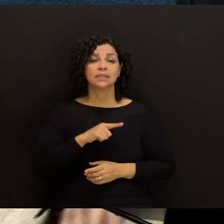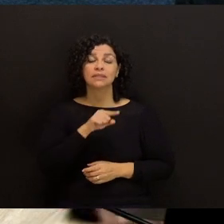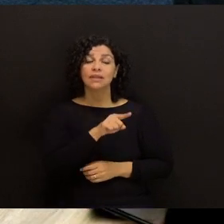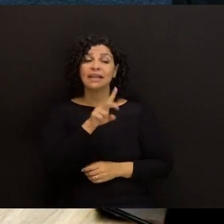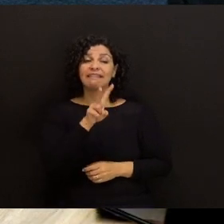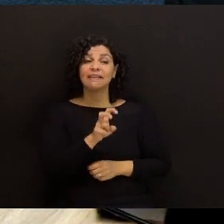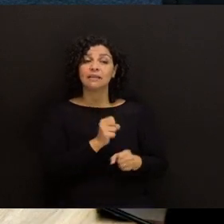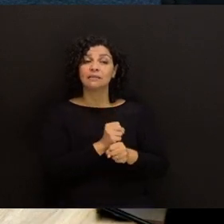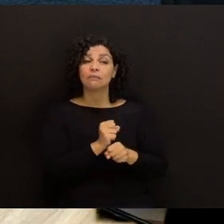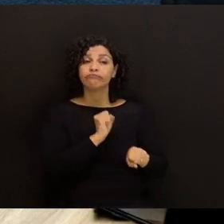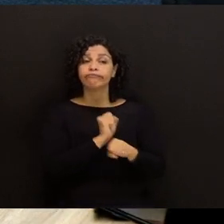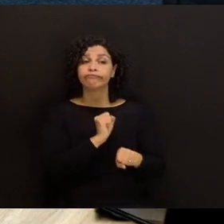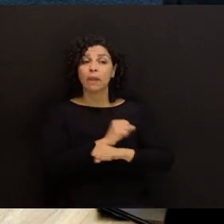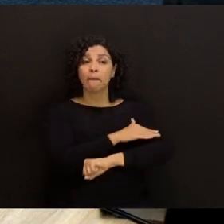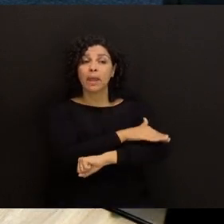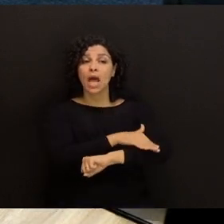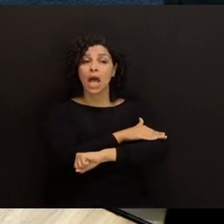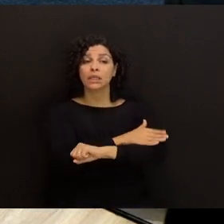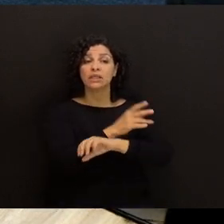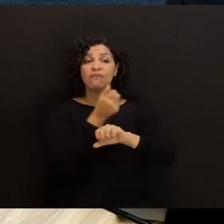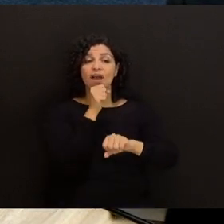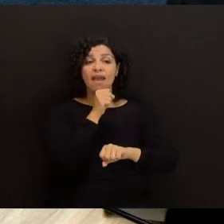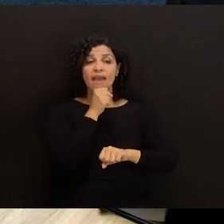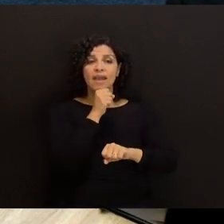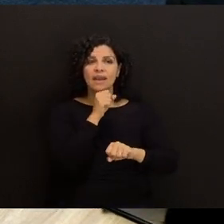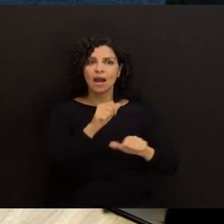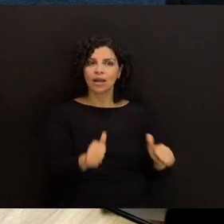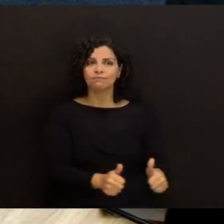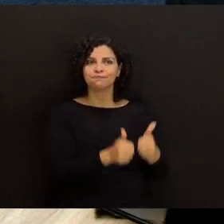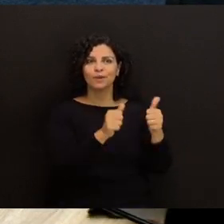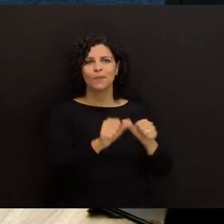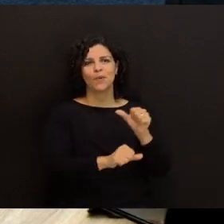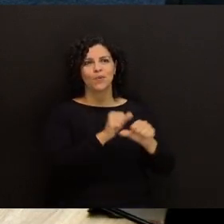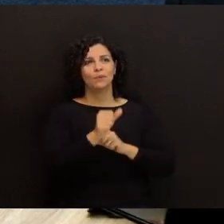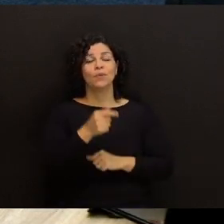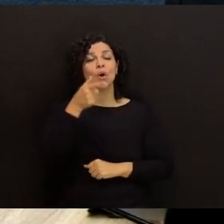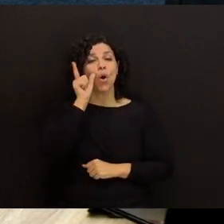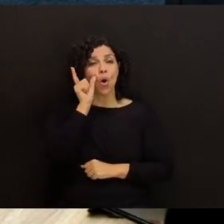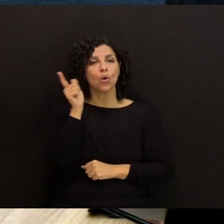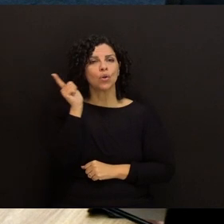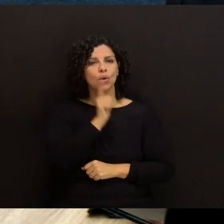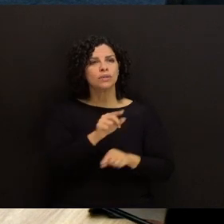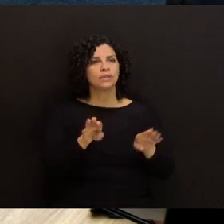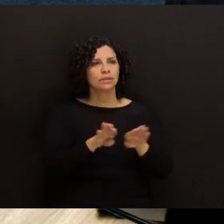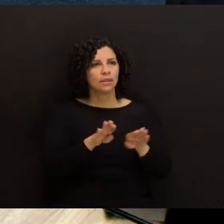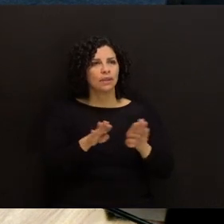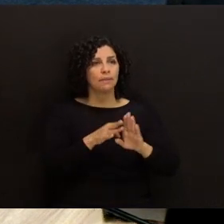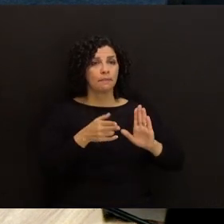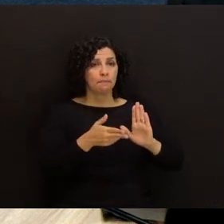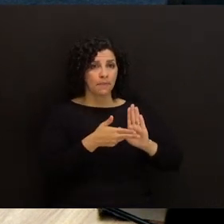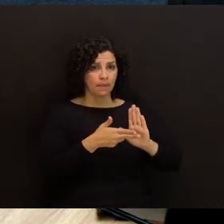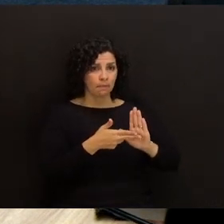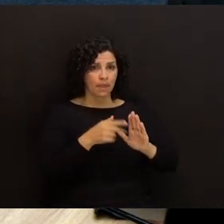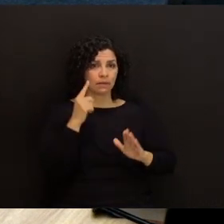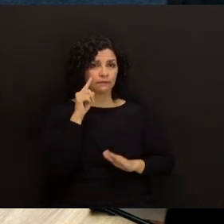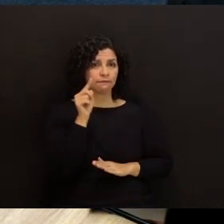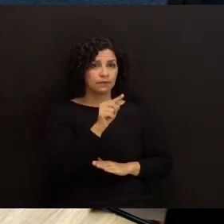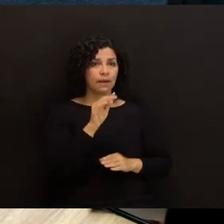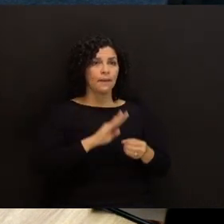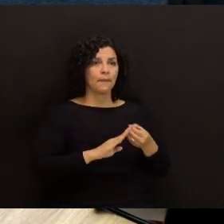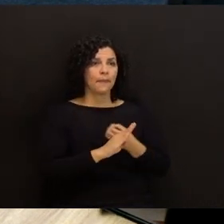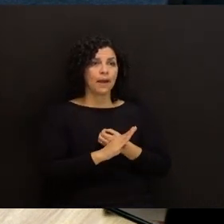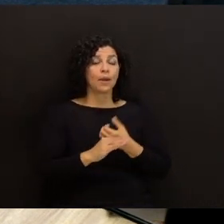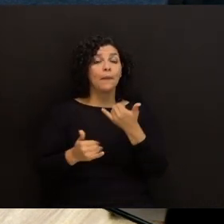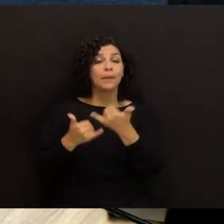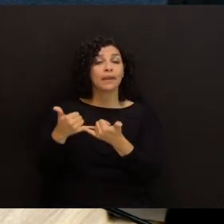mais de 15 anos esperava por essa obra ontem conseguimos aí também através da nossa emenda positiva é o